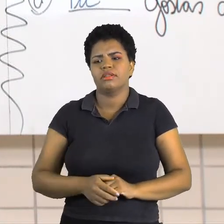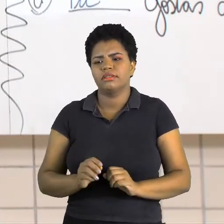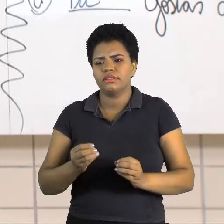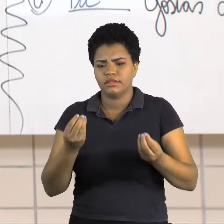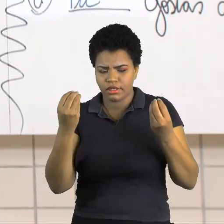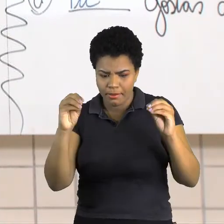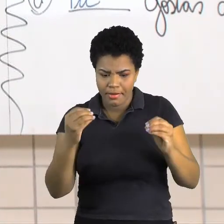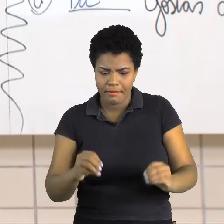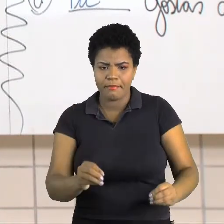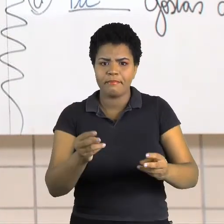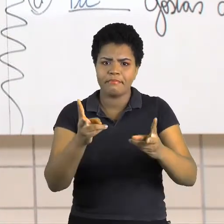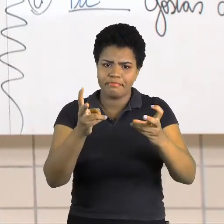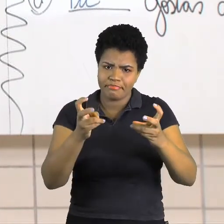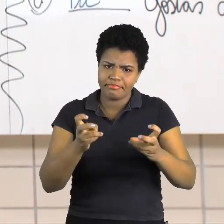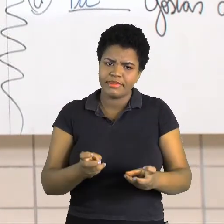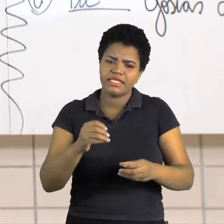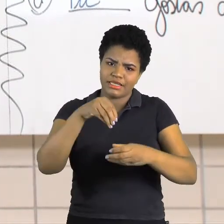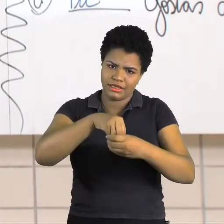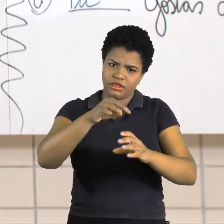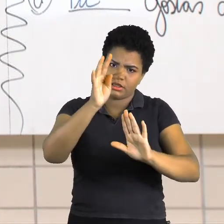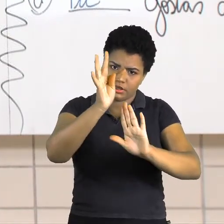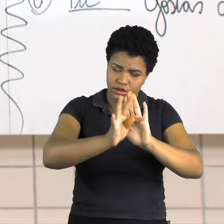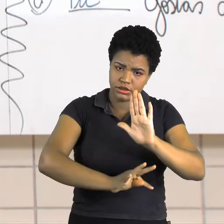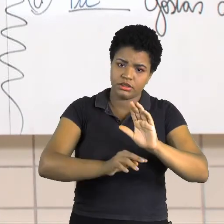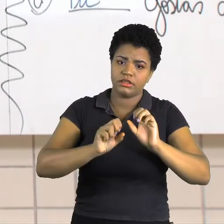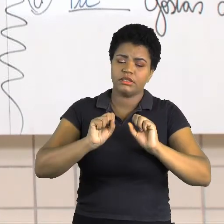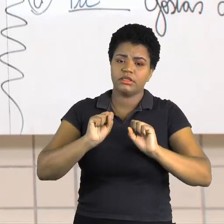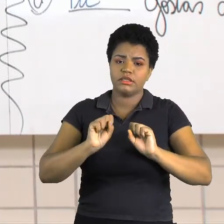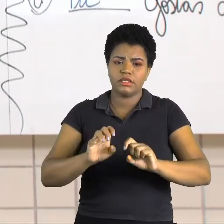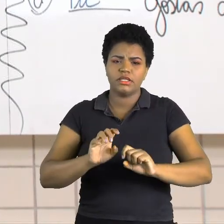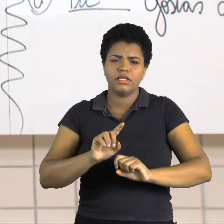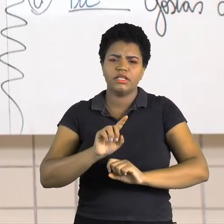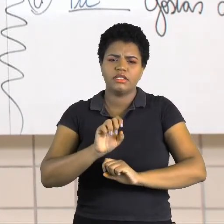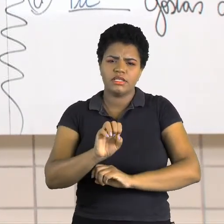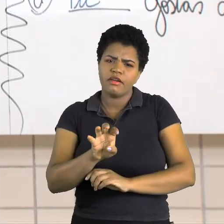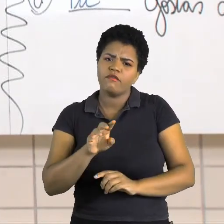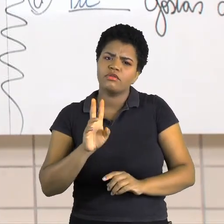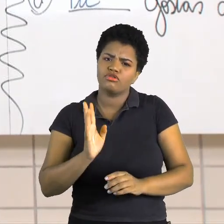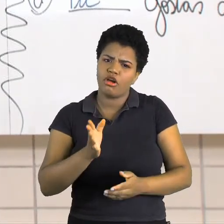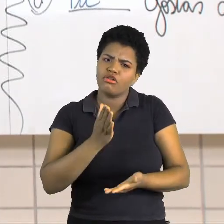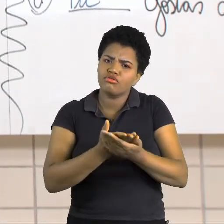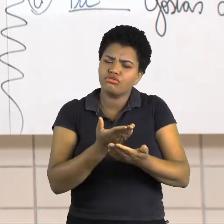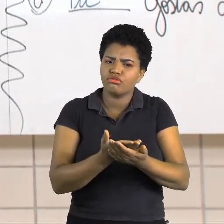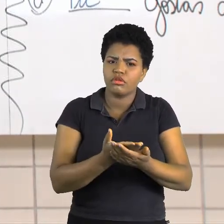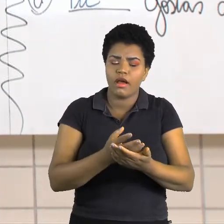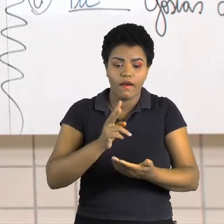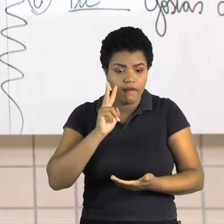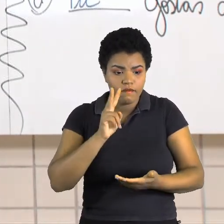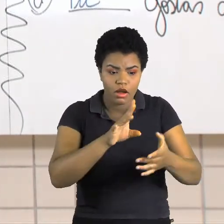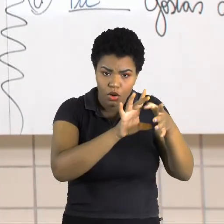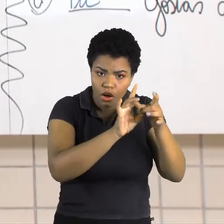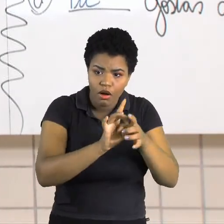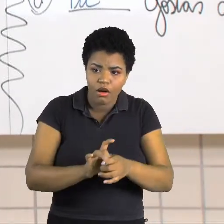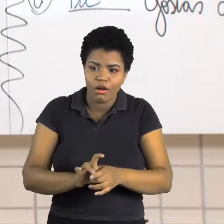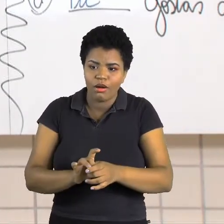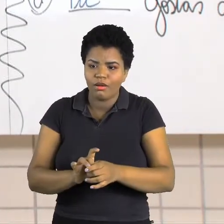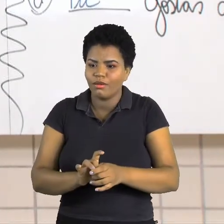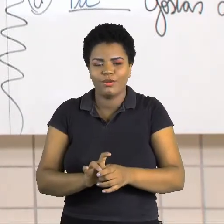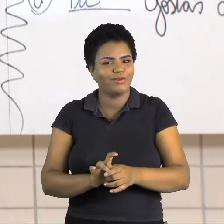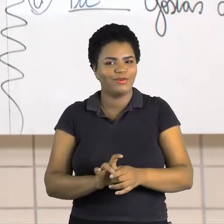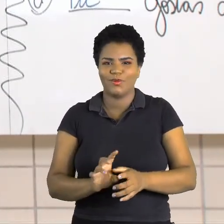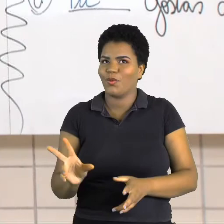identificar esses pronomes no texto. E se você já estudar, quando virmos com o texto, uau, você